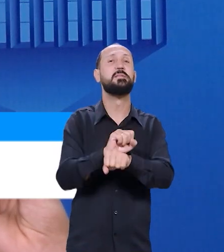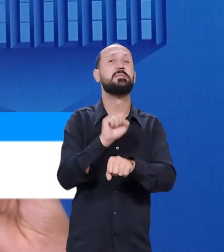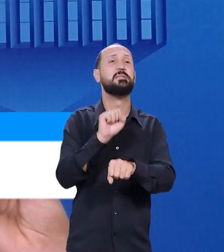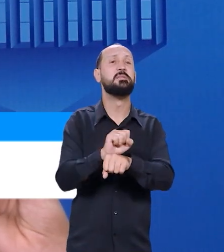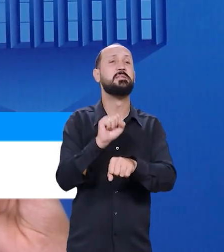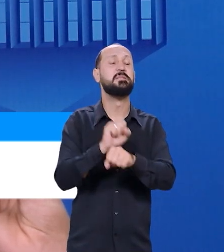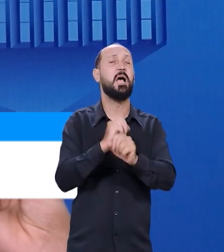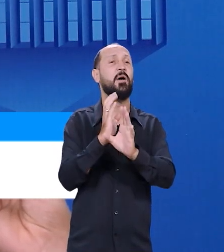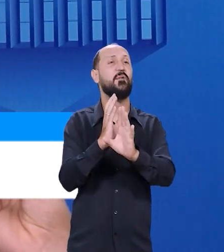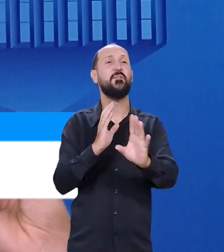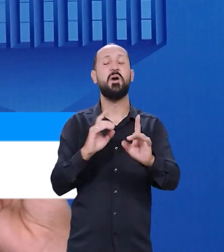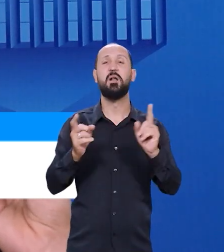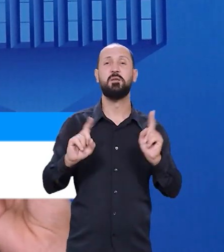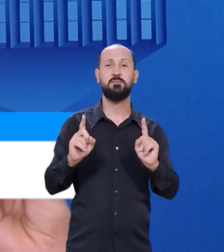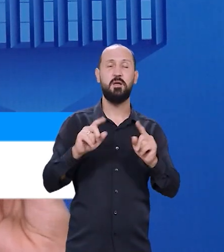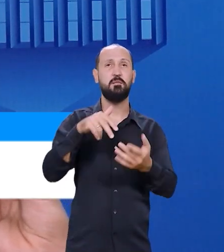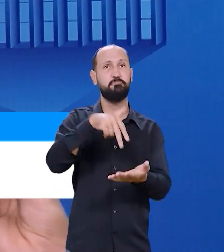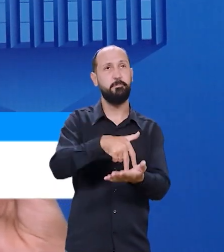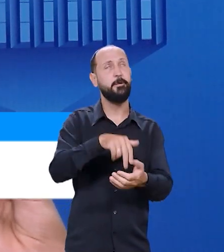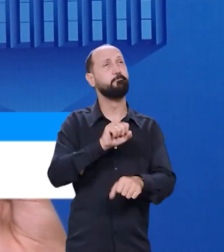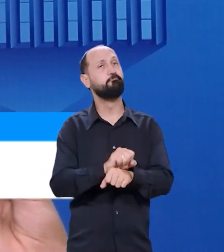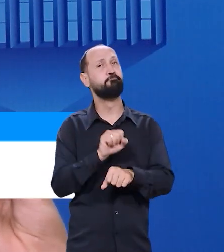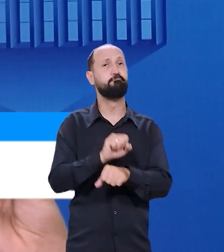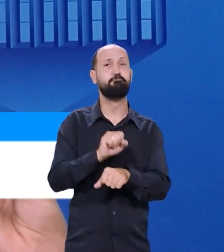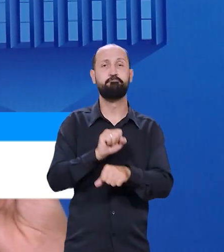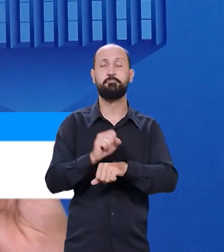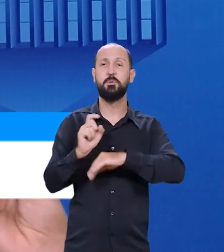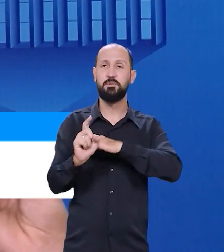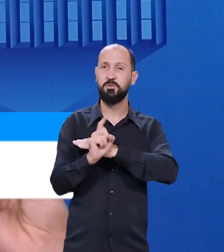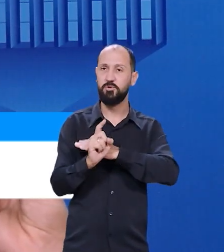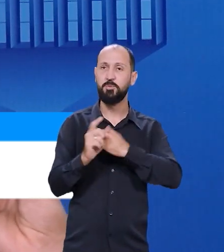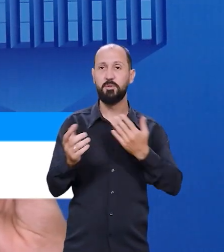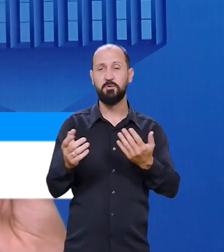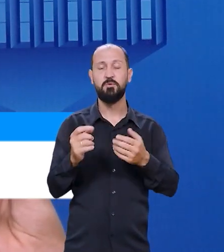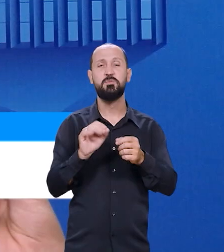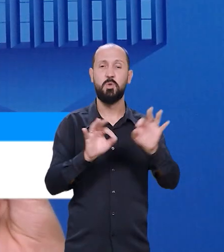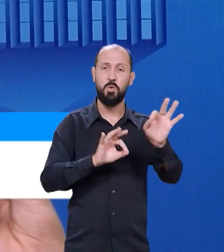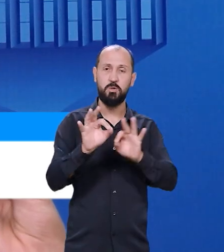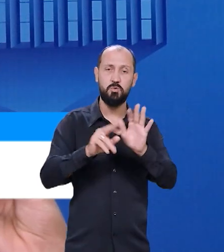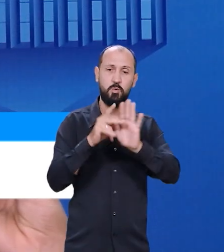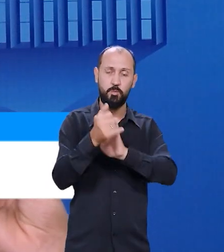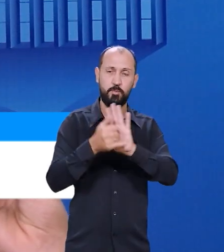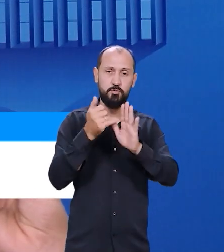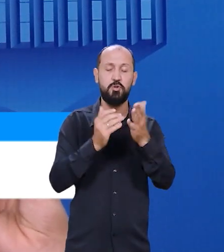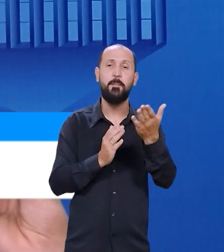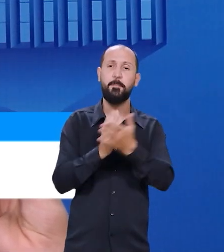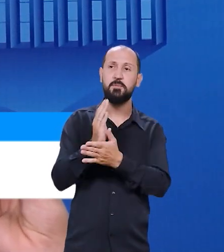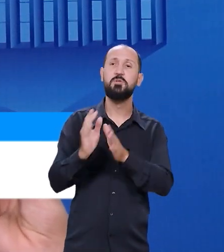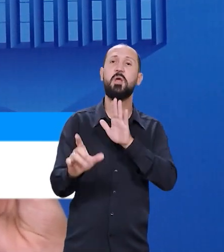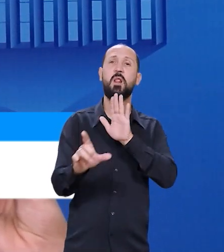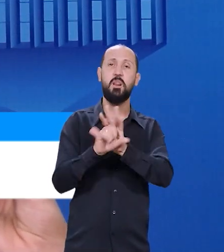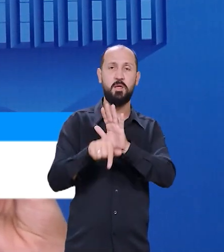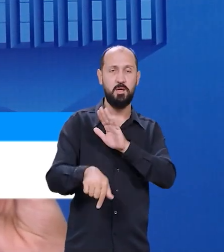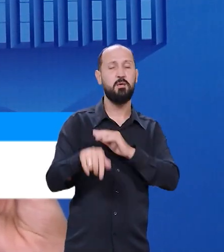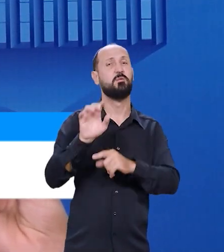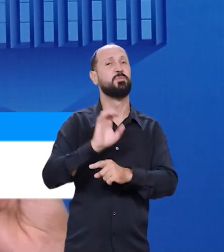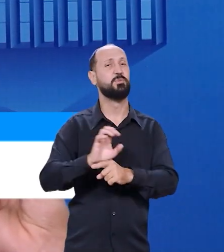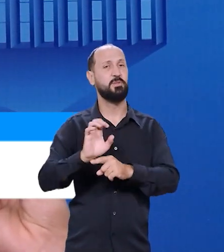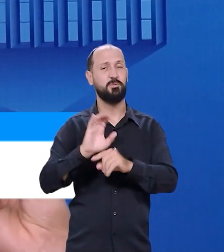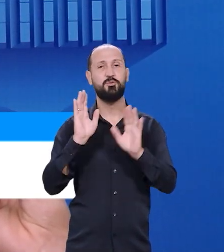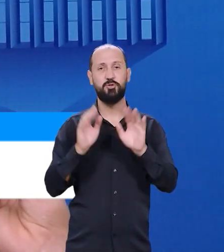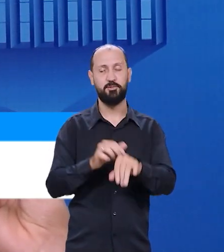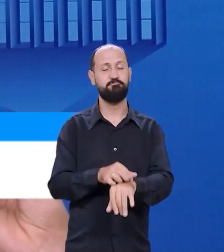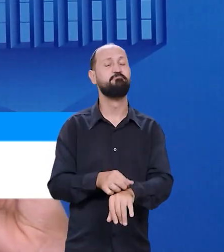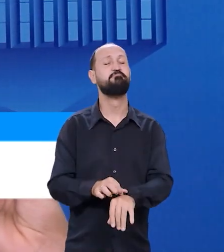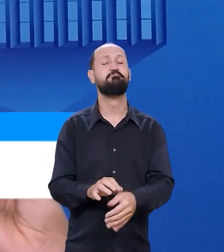que também não podem ficar muito tempo na fila, né, em pé, aguardando o atendimento. Nós fizemos o projeto, já foi aprovado e é